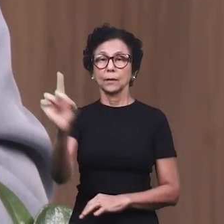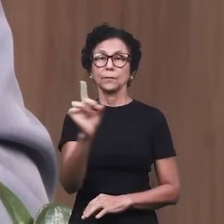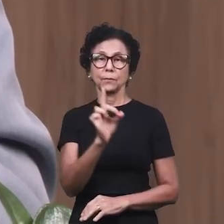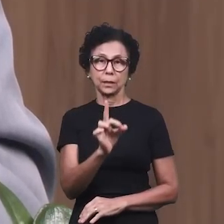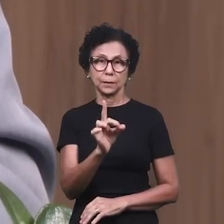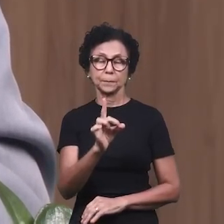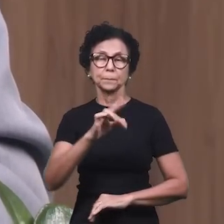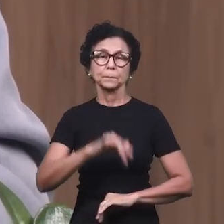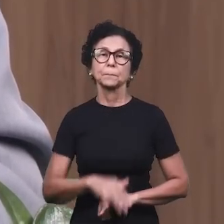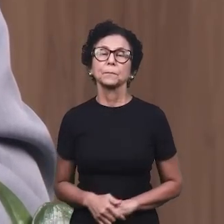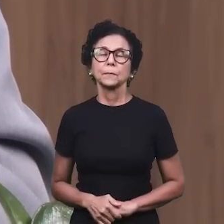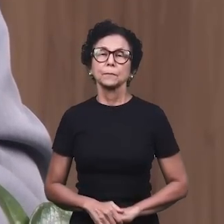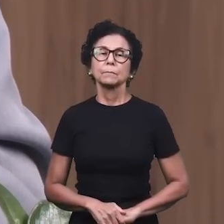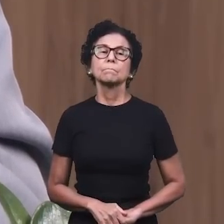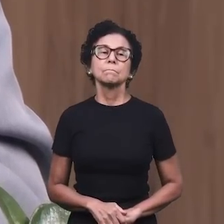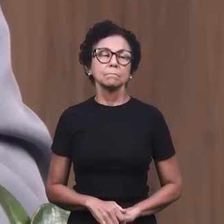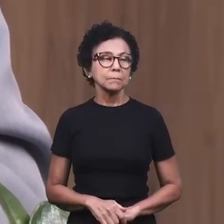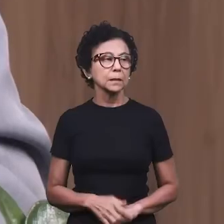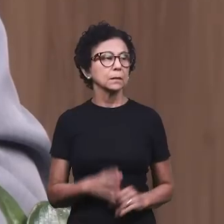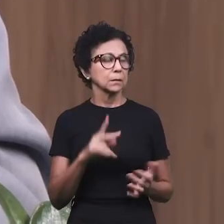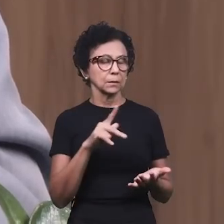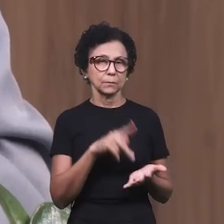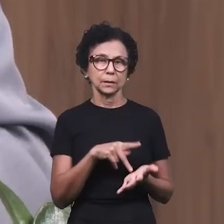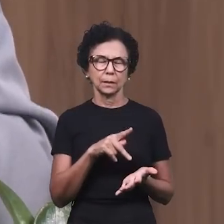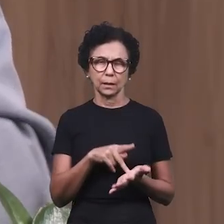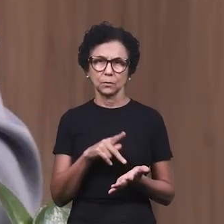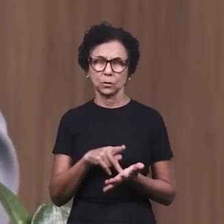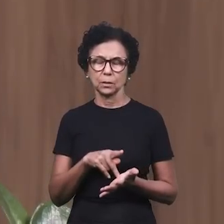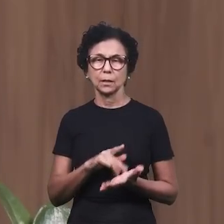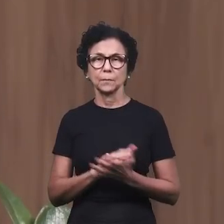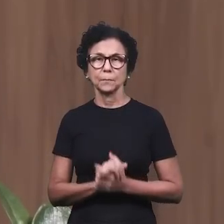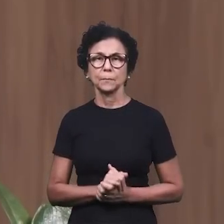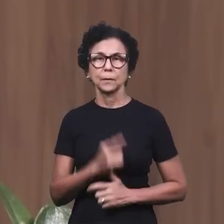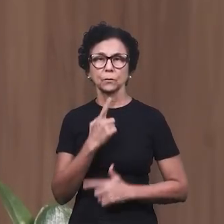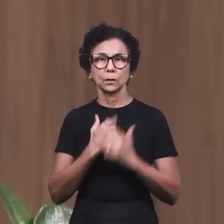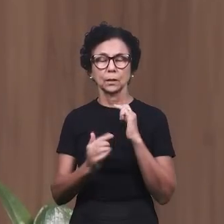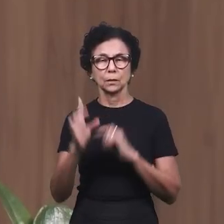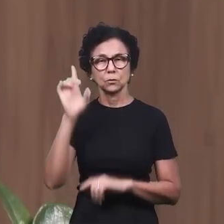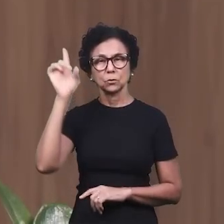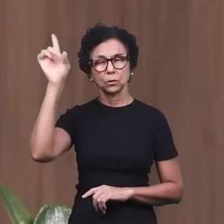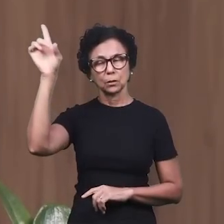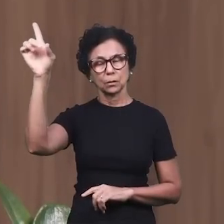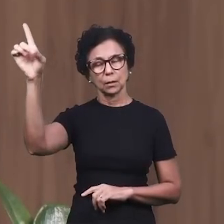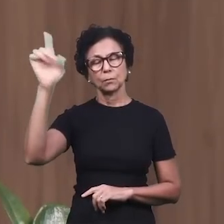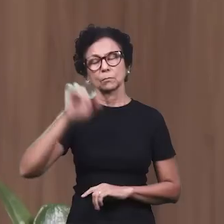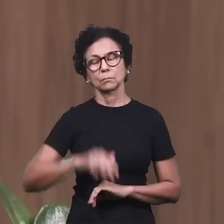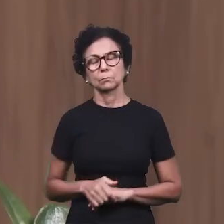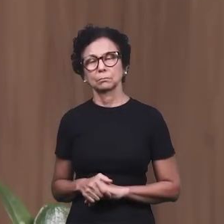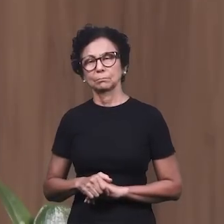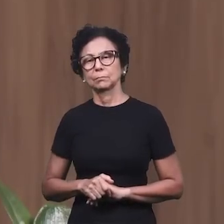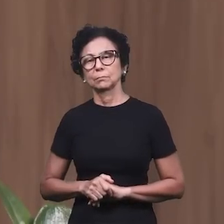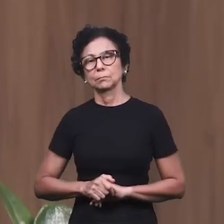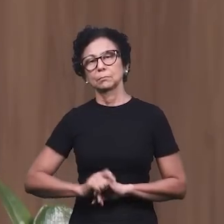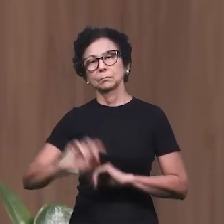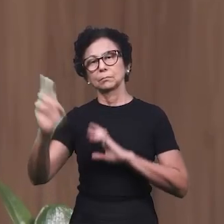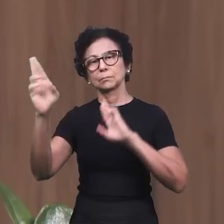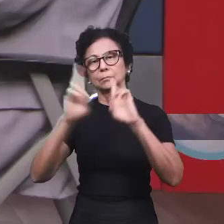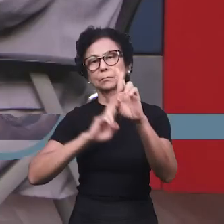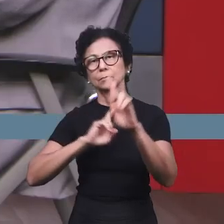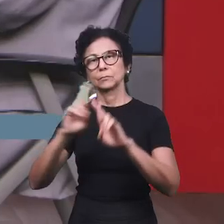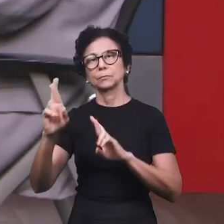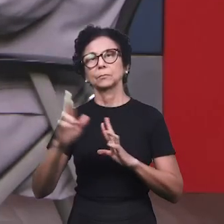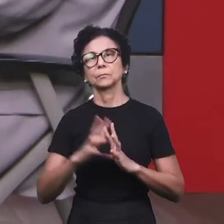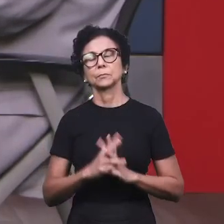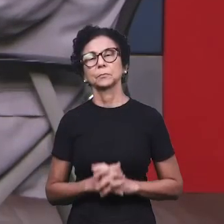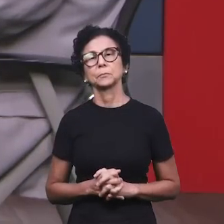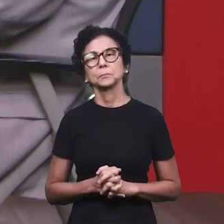isso realmente era o propósito de Deus, habitar com o homem através do tabernáculo.